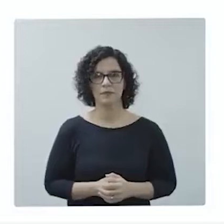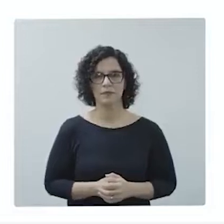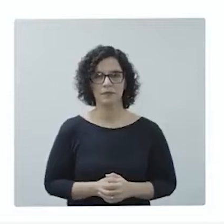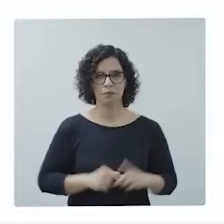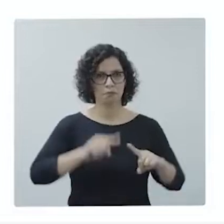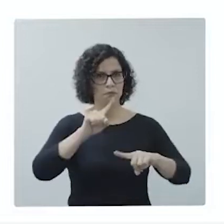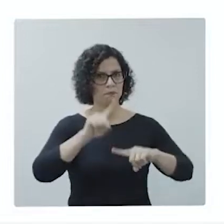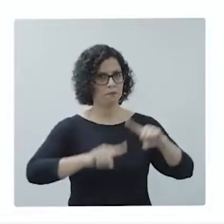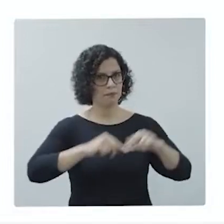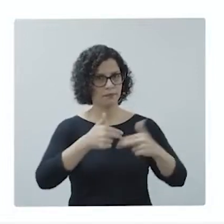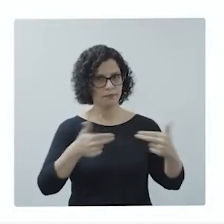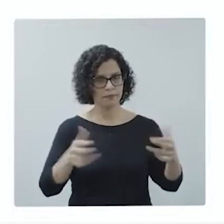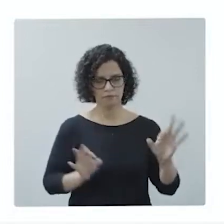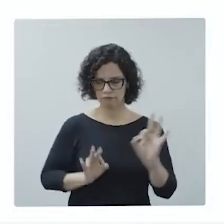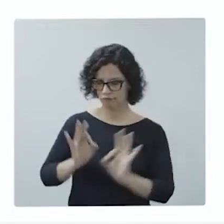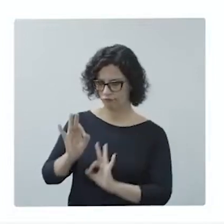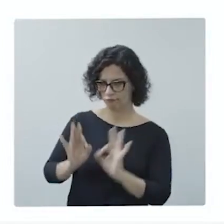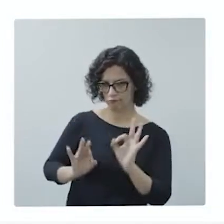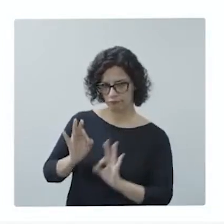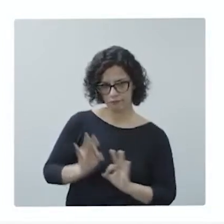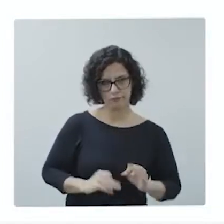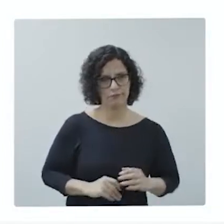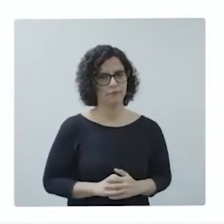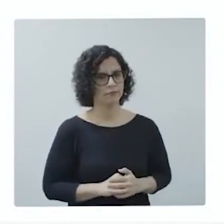vamos organizar os materiais,